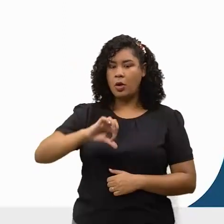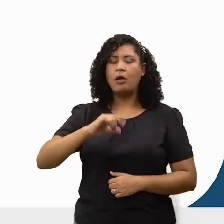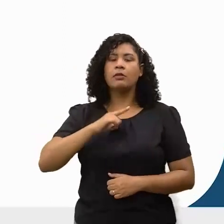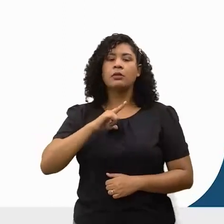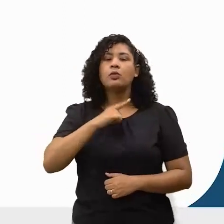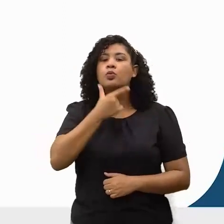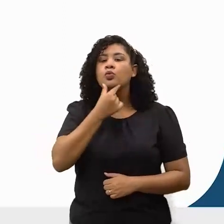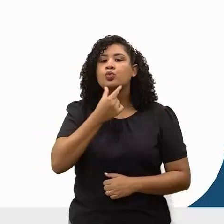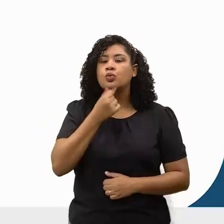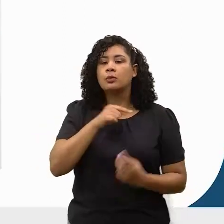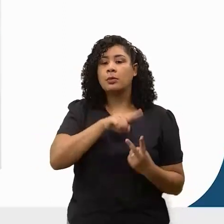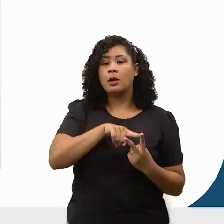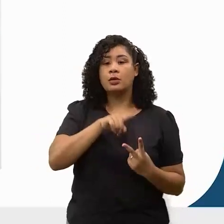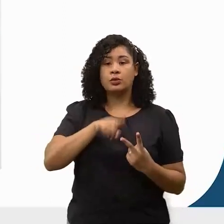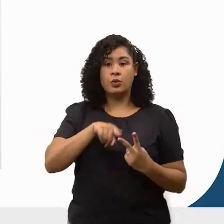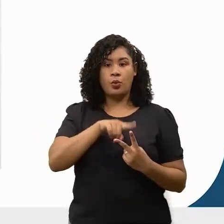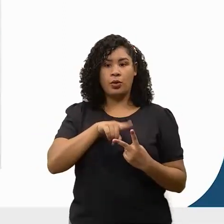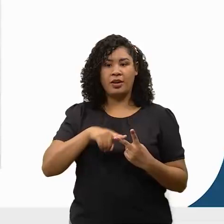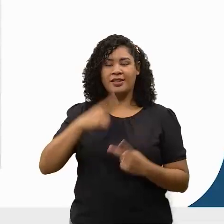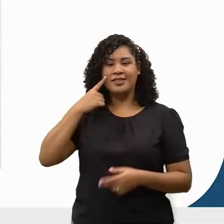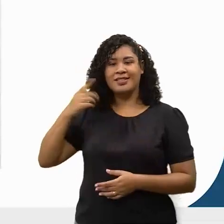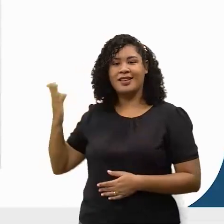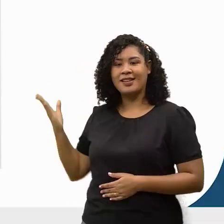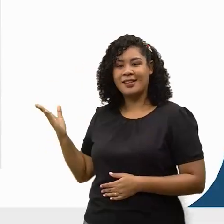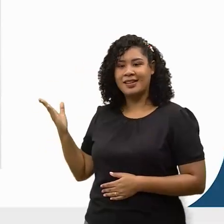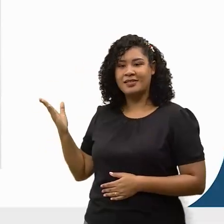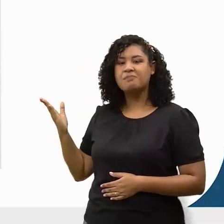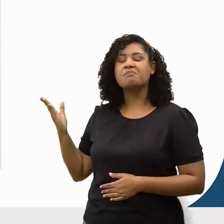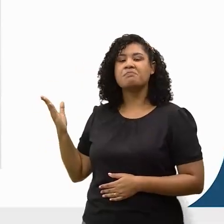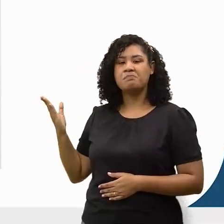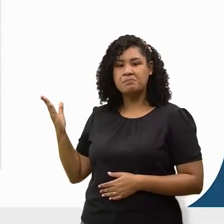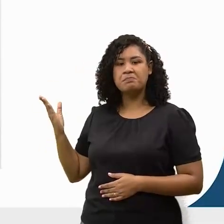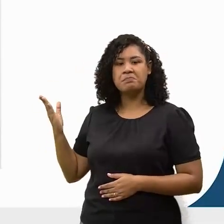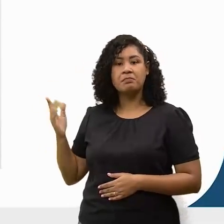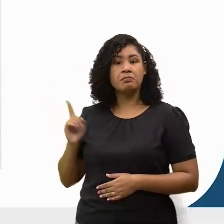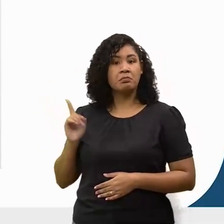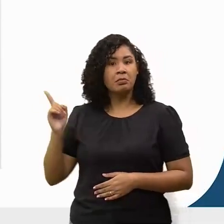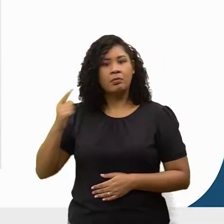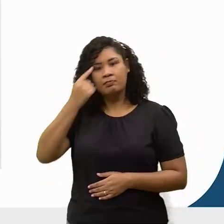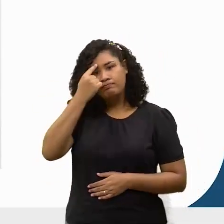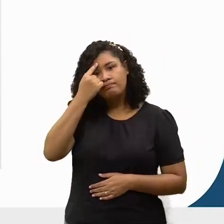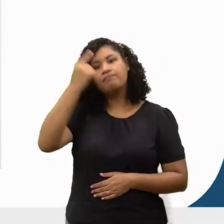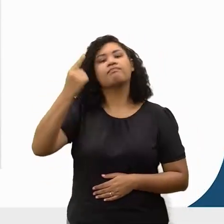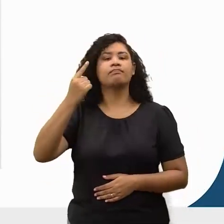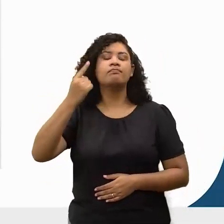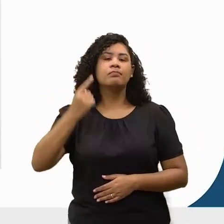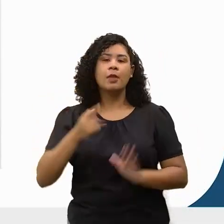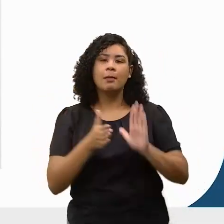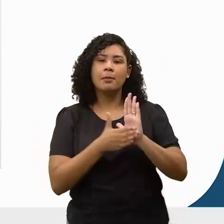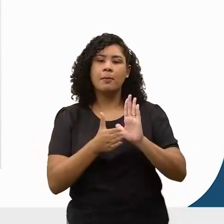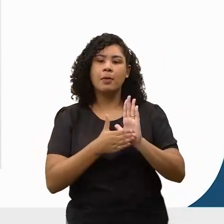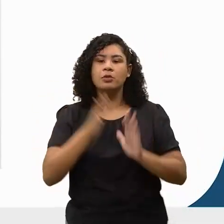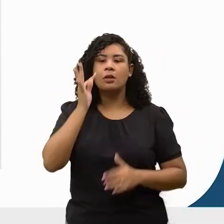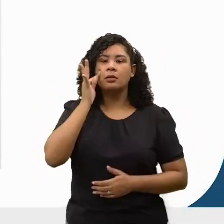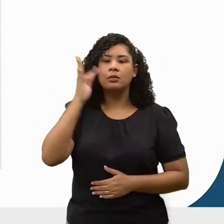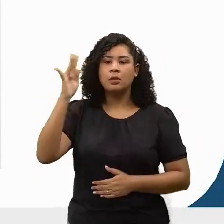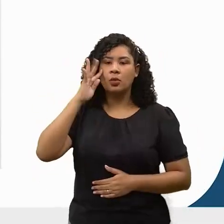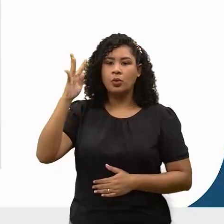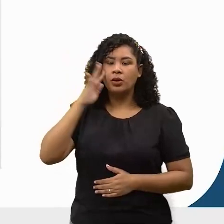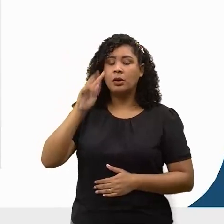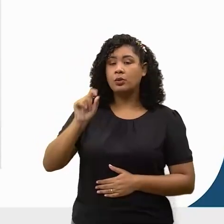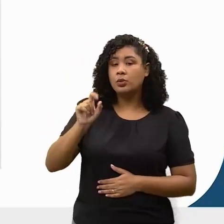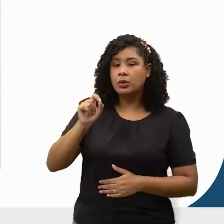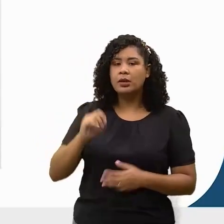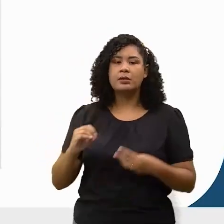Schwann e Matthias Schleiden, eles propuseram a teoria celular. Que é o que, galera? A teoria